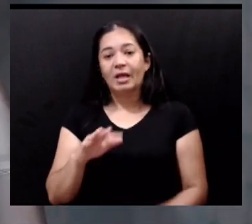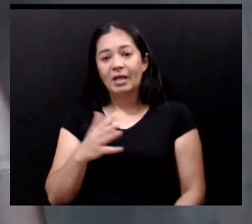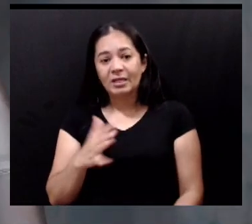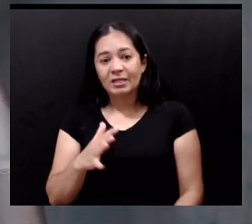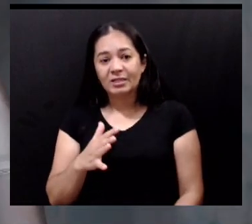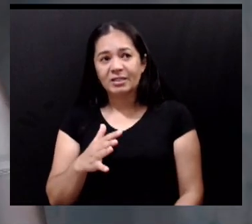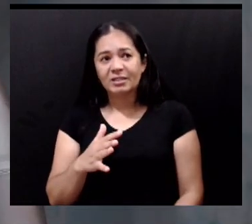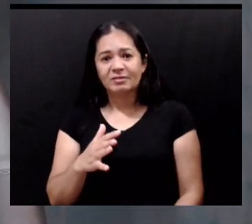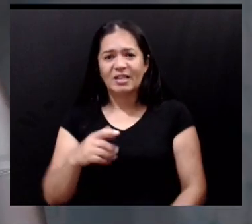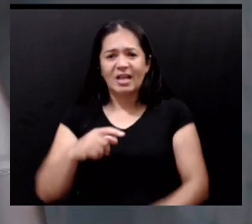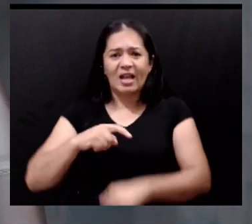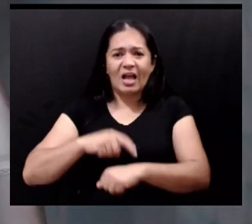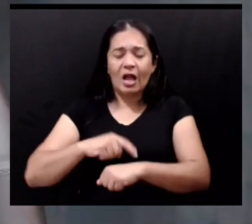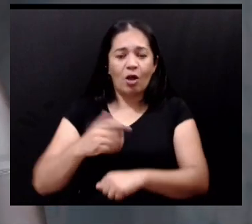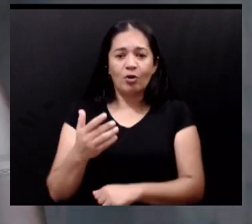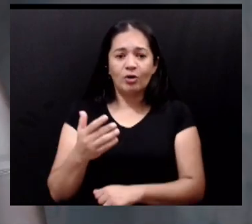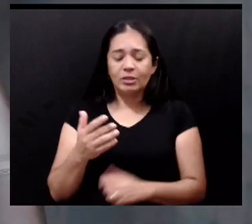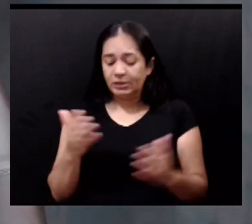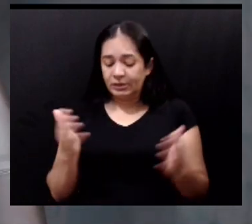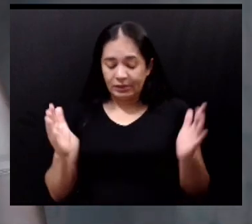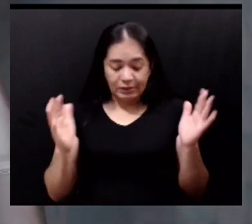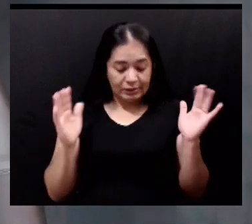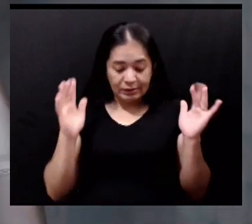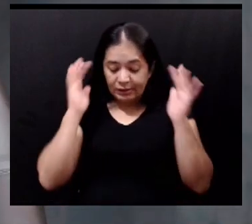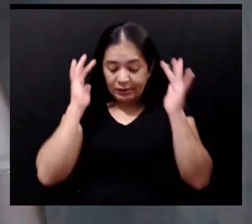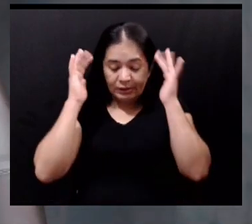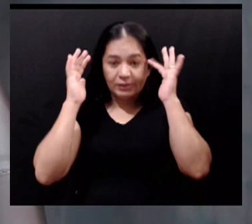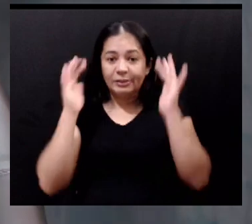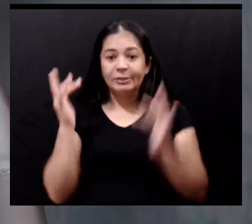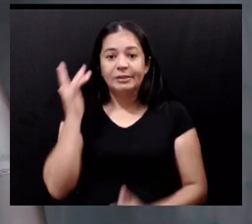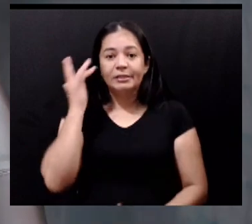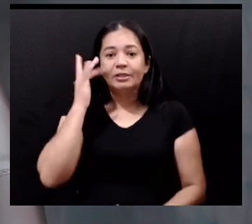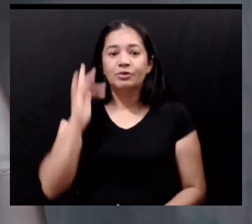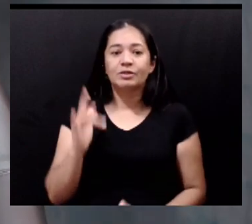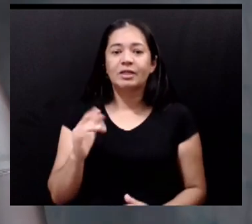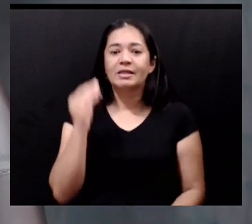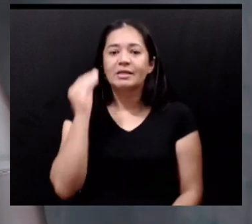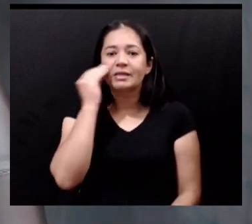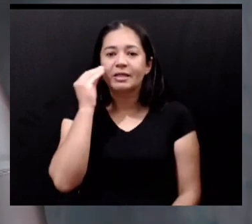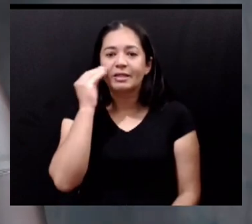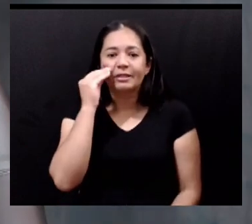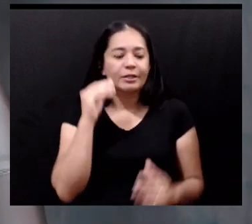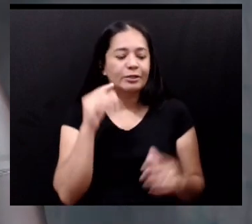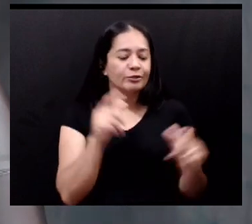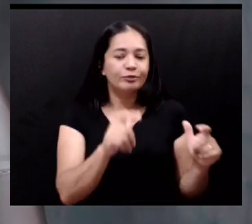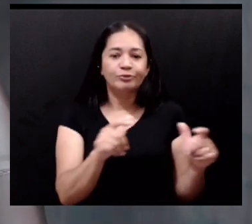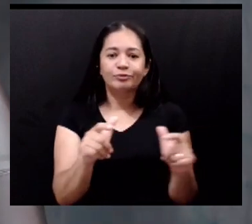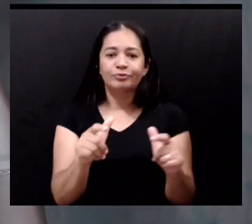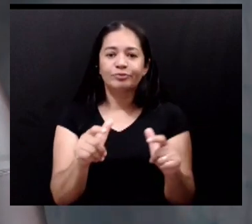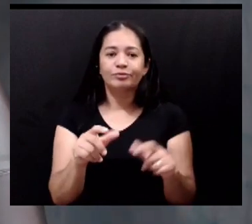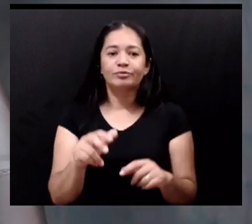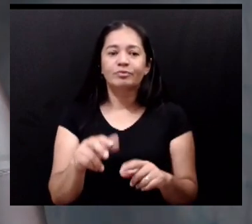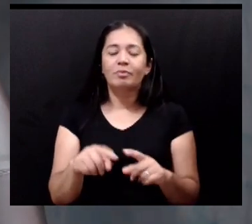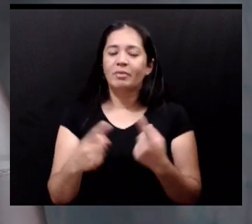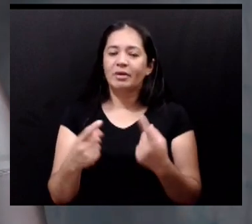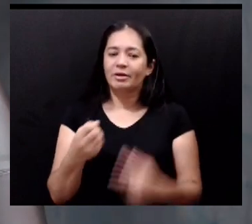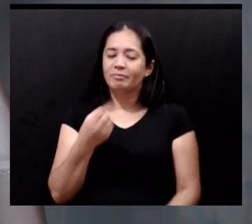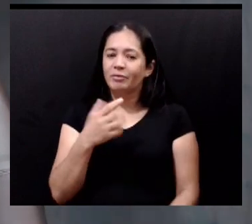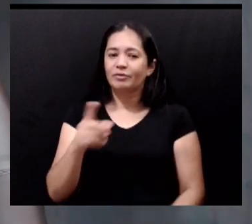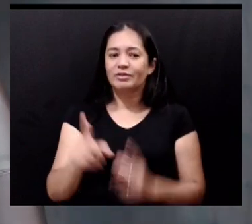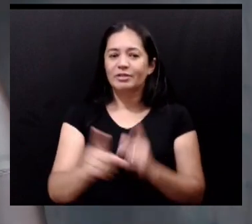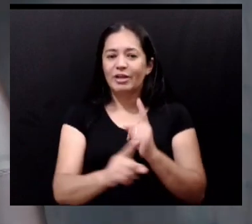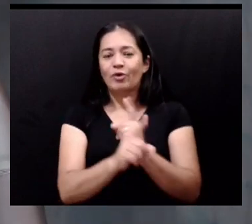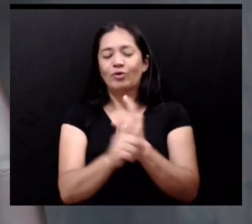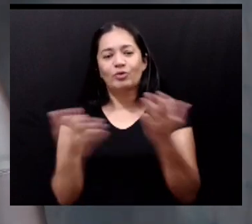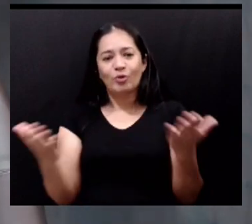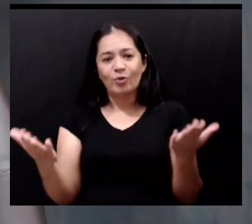vezes fica até meio entorpecido, ainda tentando se localizar, mas que bom que você pôde encontrar aqui hoje na nossa conversa,